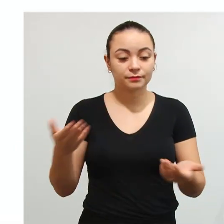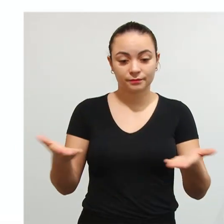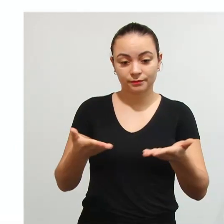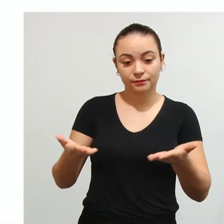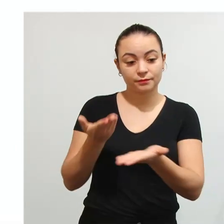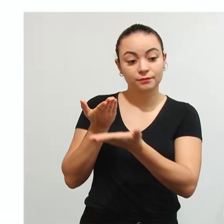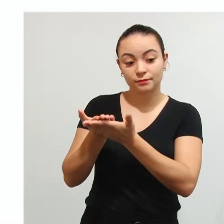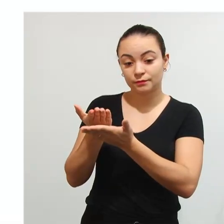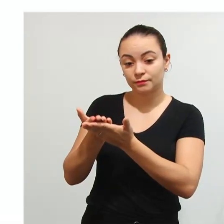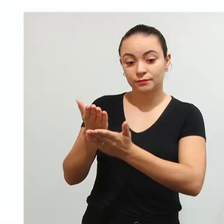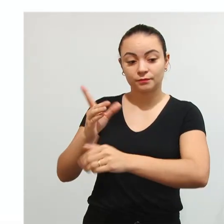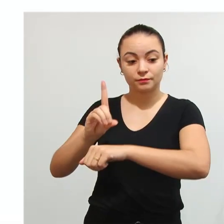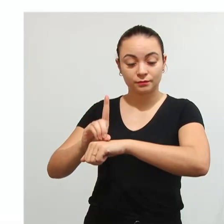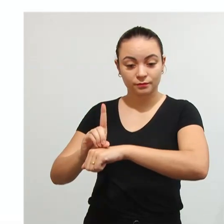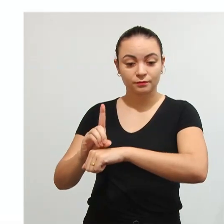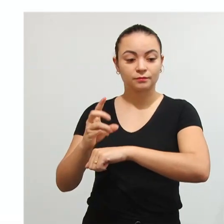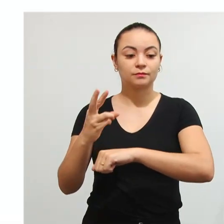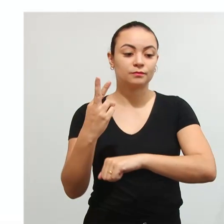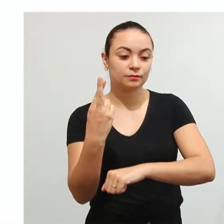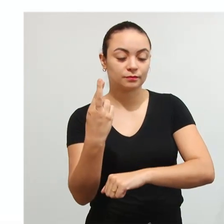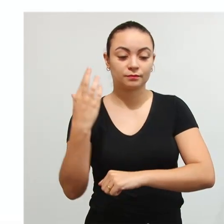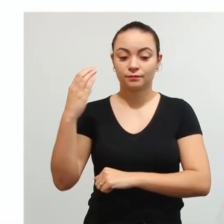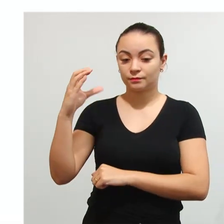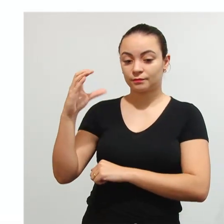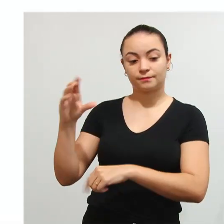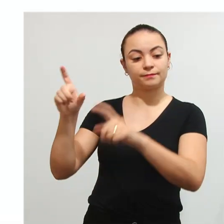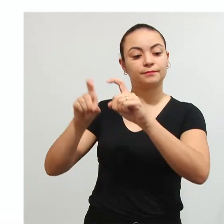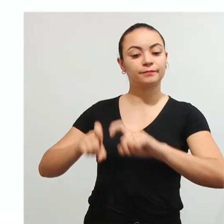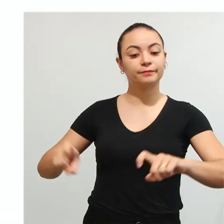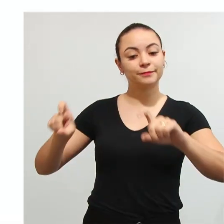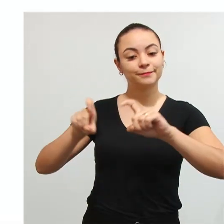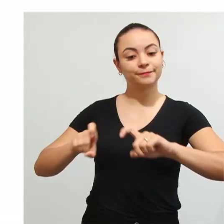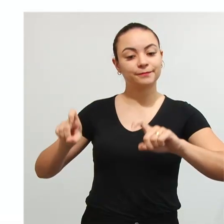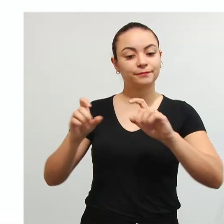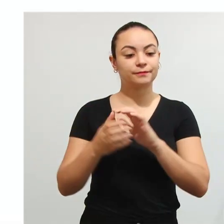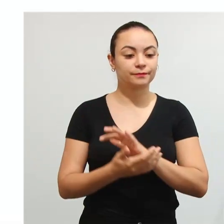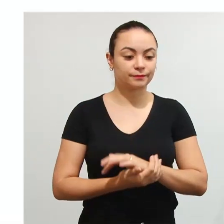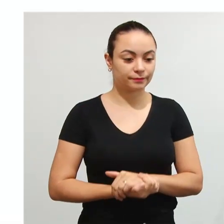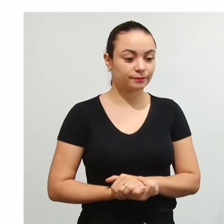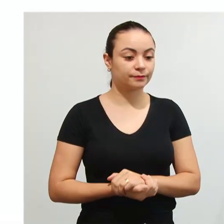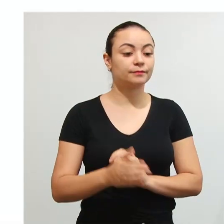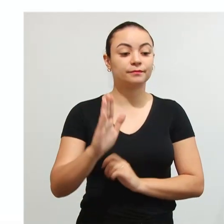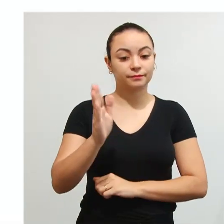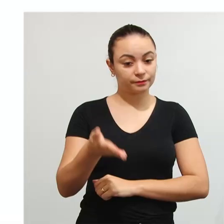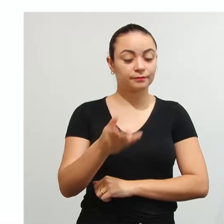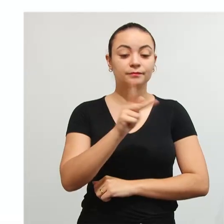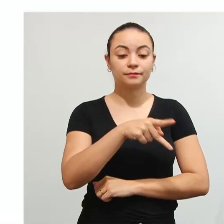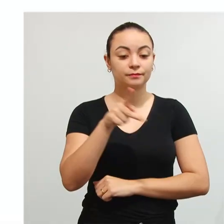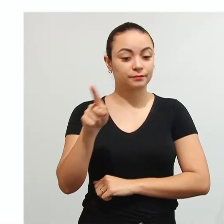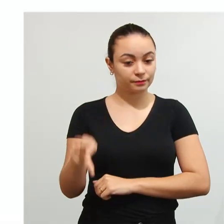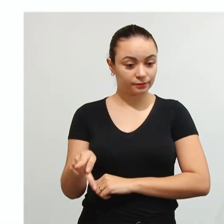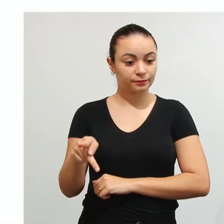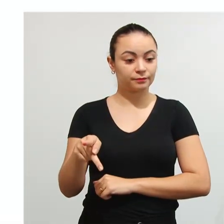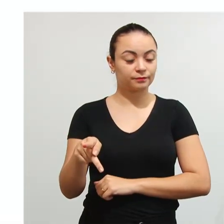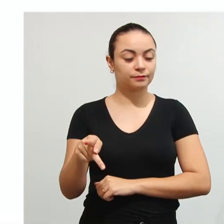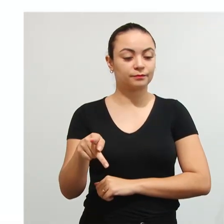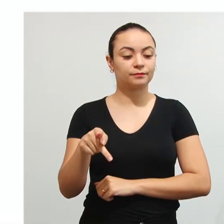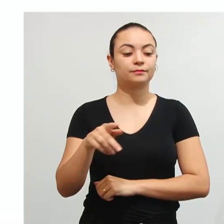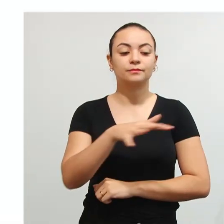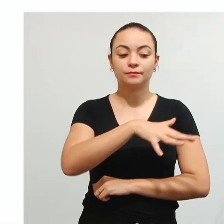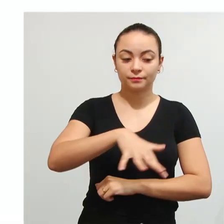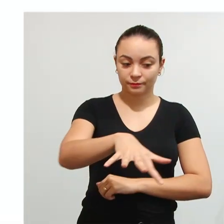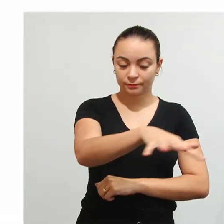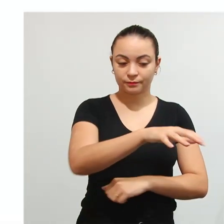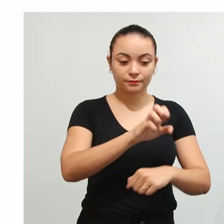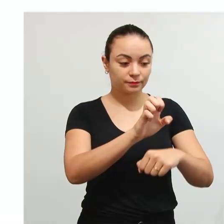em Ciências da Computação. Já fui professor da Rede Estadual de Ensino, da Unesc, uma